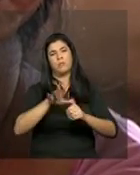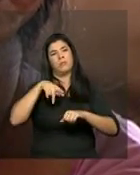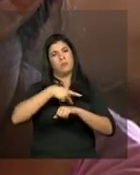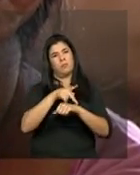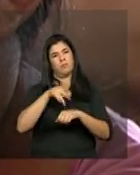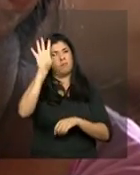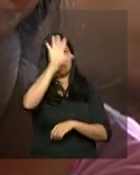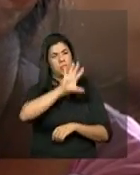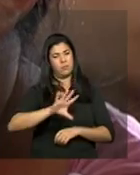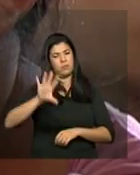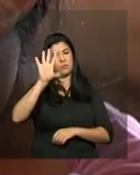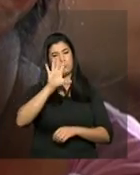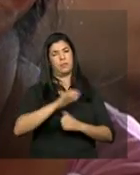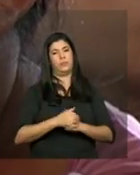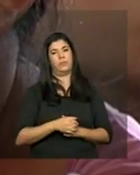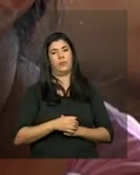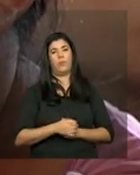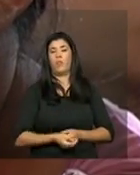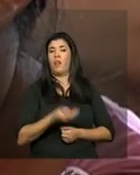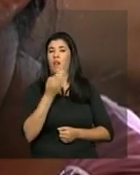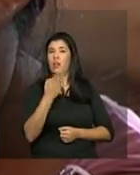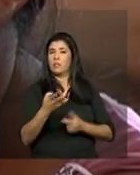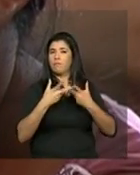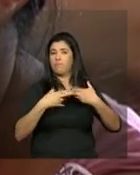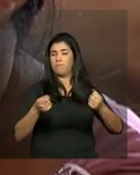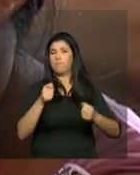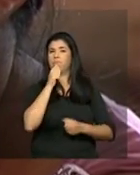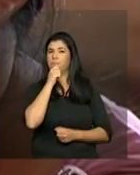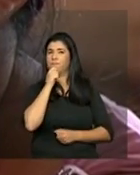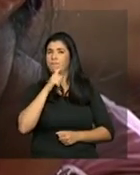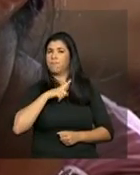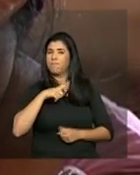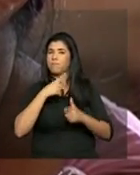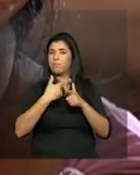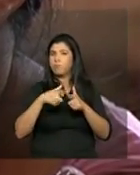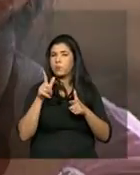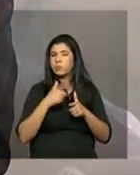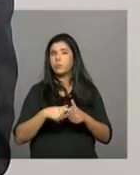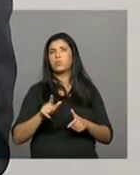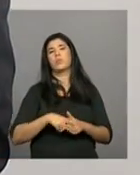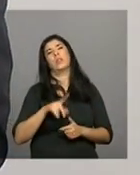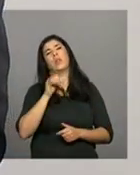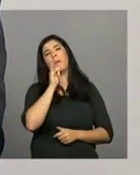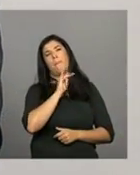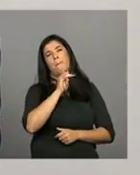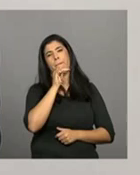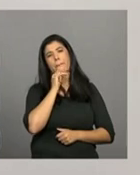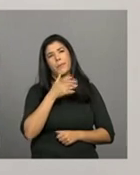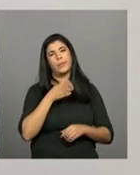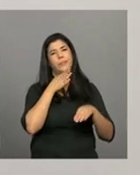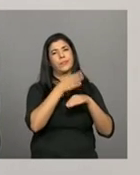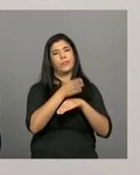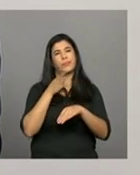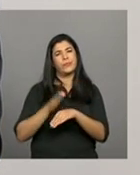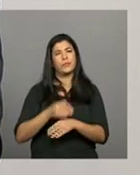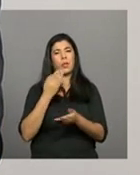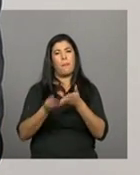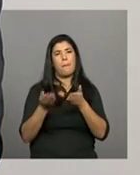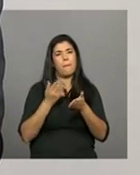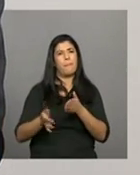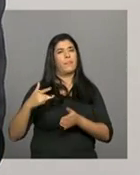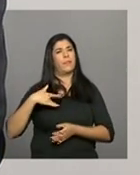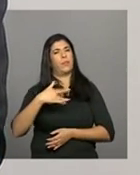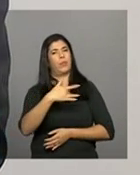geral. Esse estigma tem ainda enormes custos, desde gastos com saúde, despesas legais